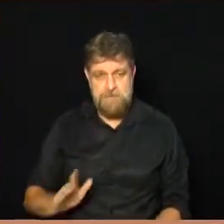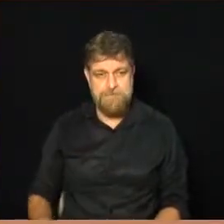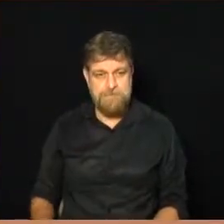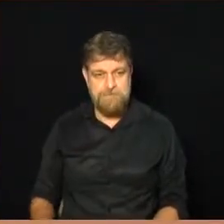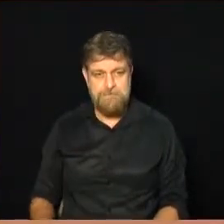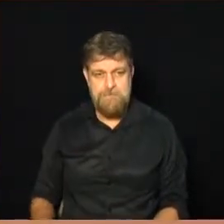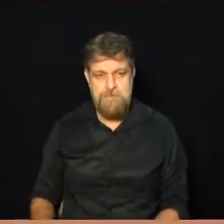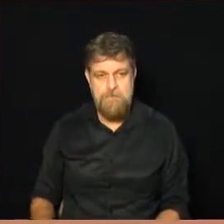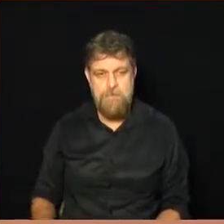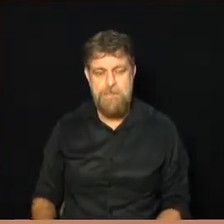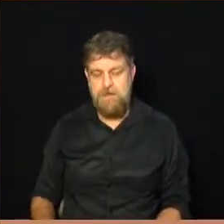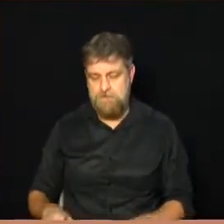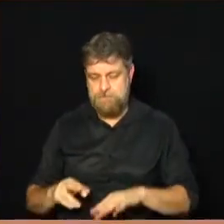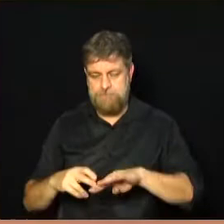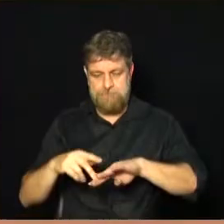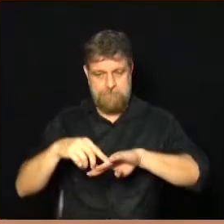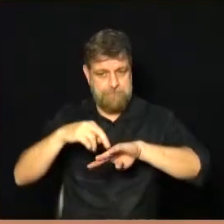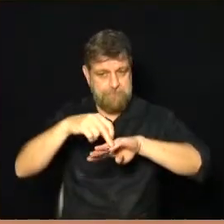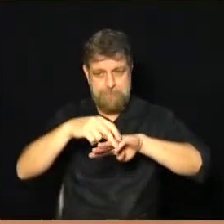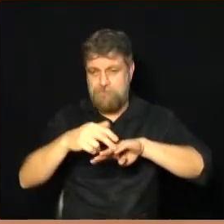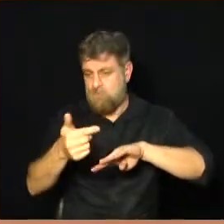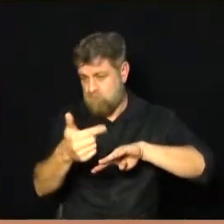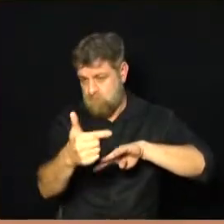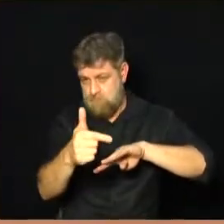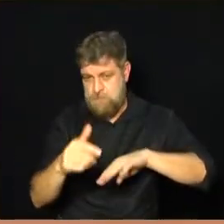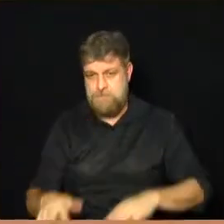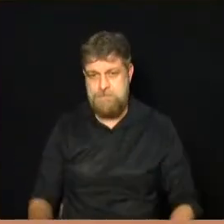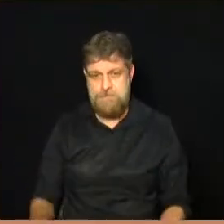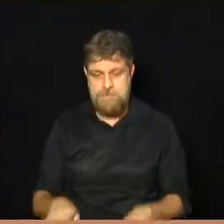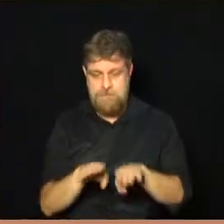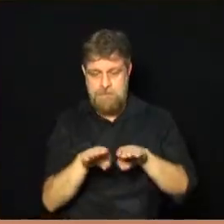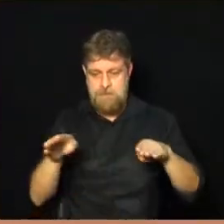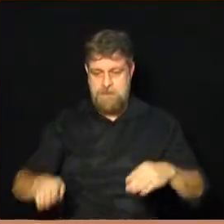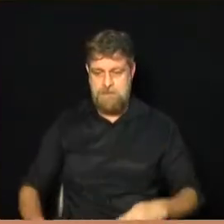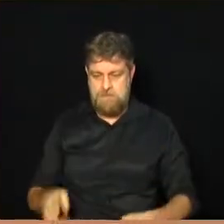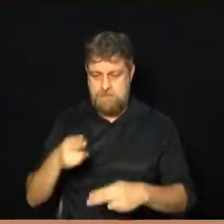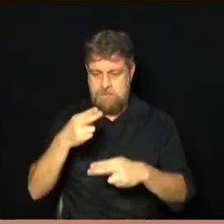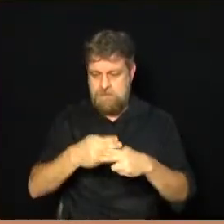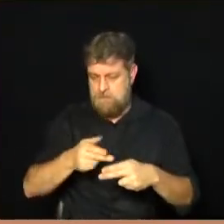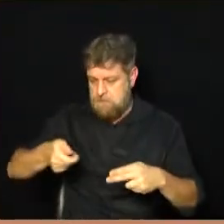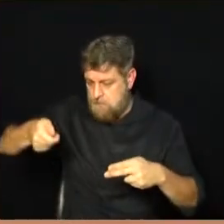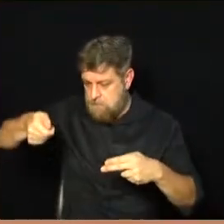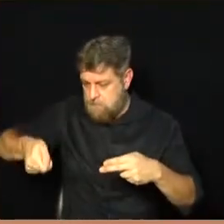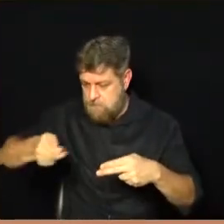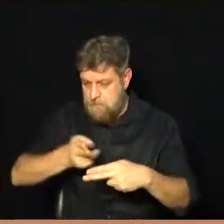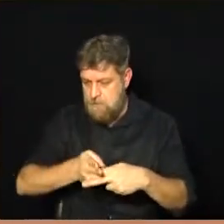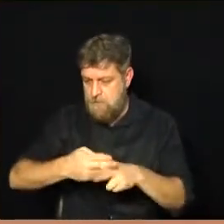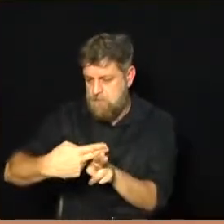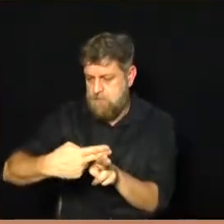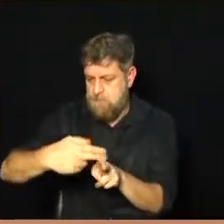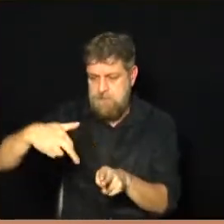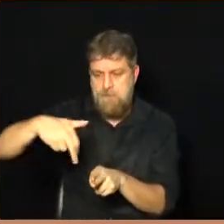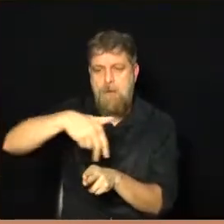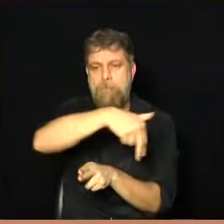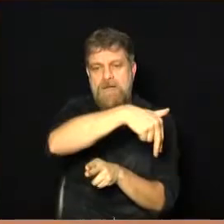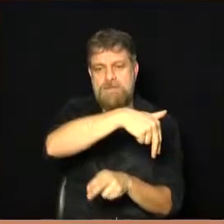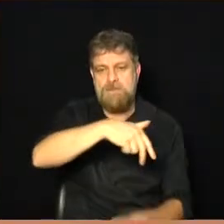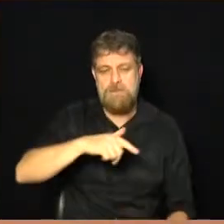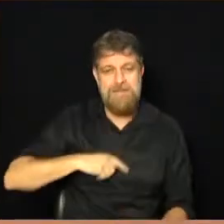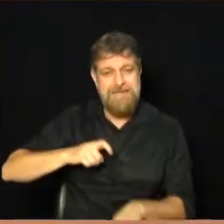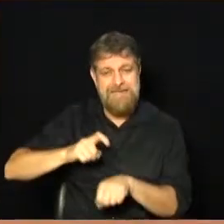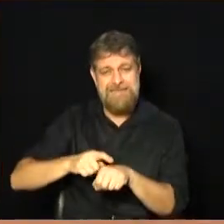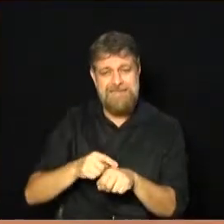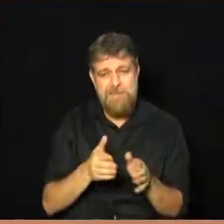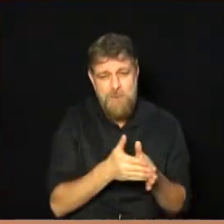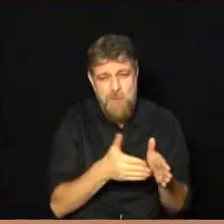do tempo da pessoa subir a escada, chega na frente do validador, põe o bilhete e tal, não sei o que, e passa. Esse tempo todo,